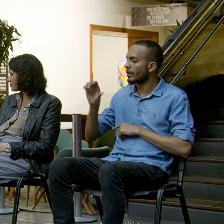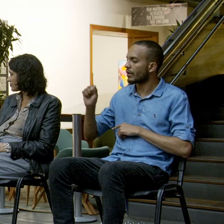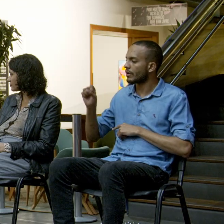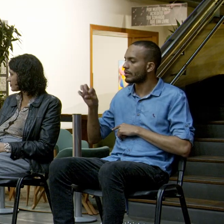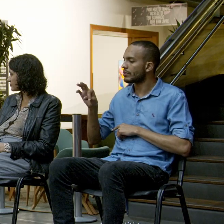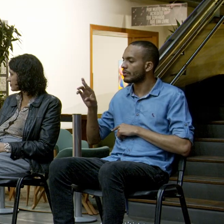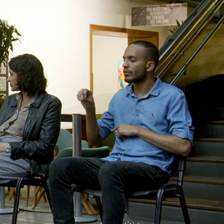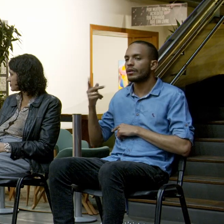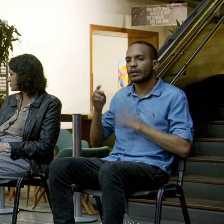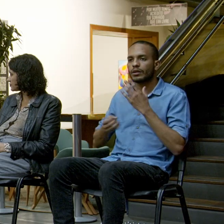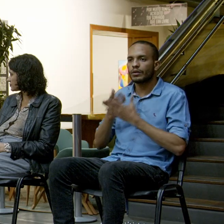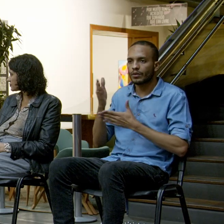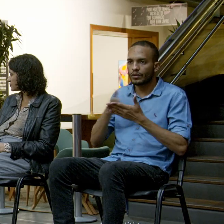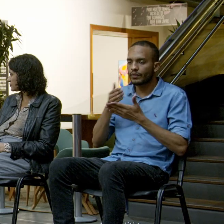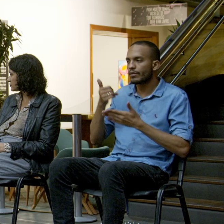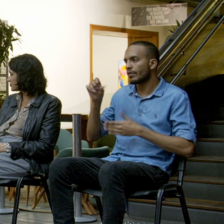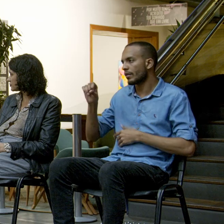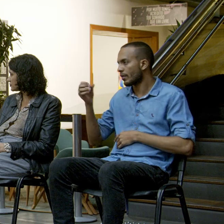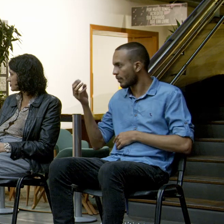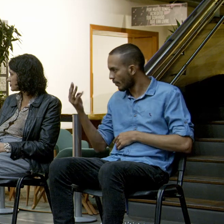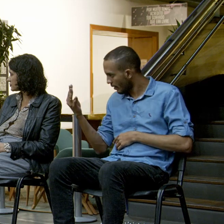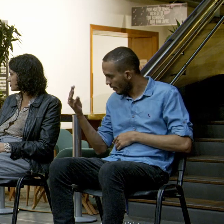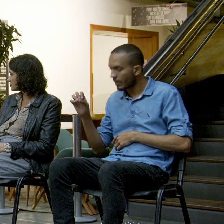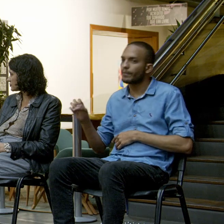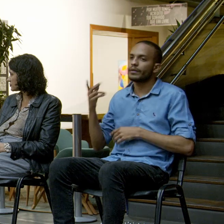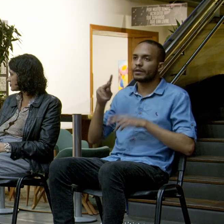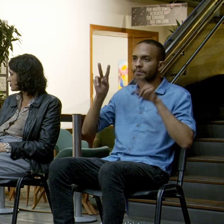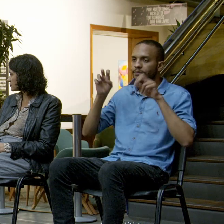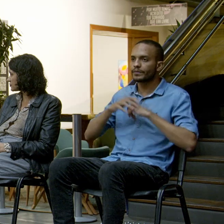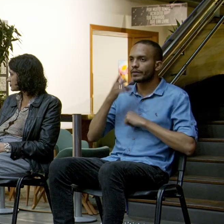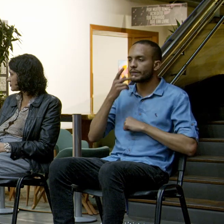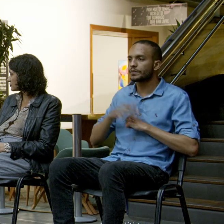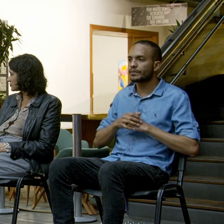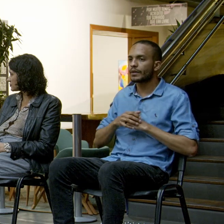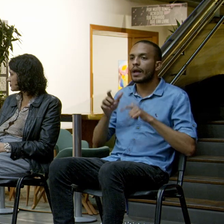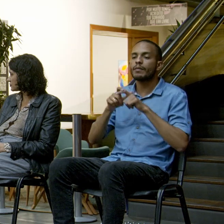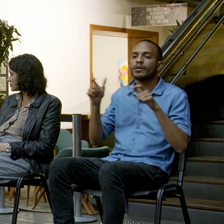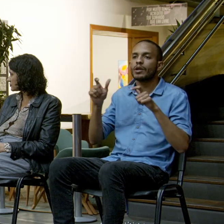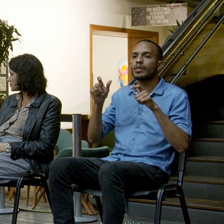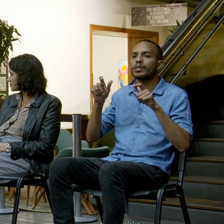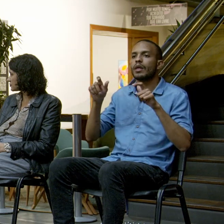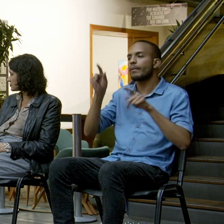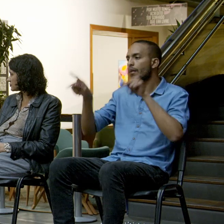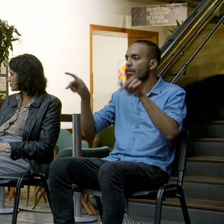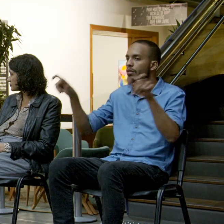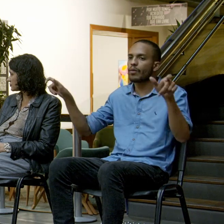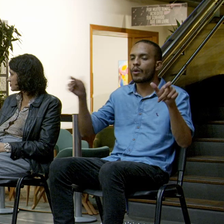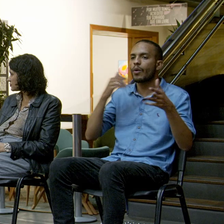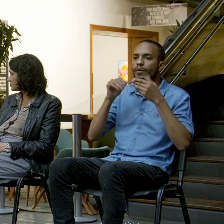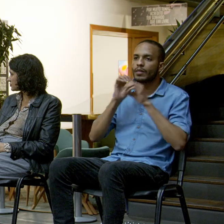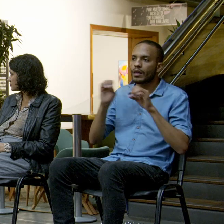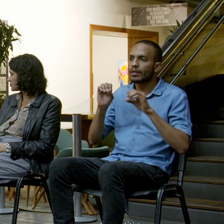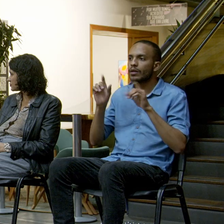da Fome, lançado nos anos 40, abre aspas, metade da humanidade não come e a outra metade não dorme,